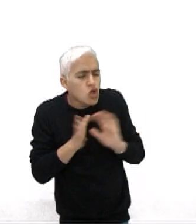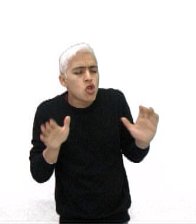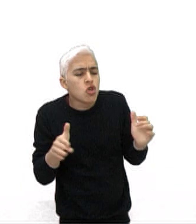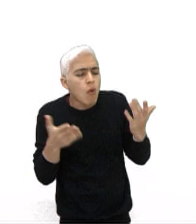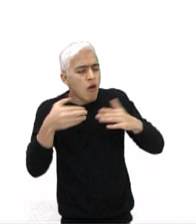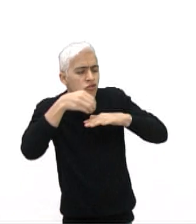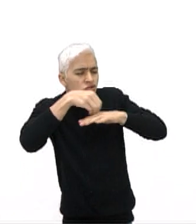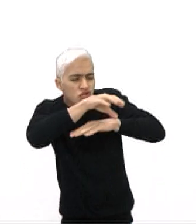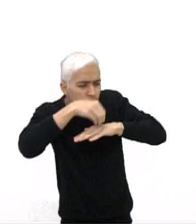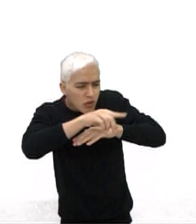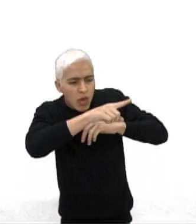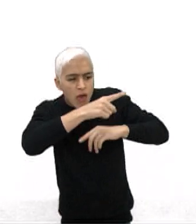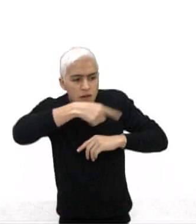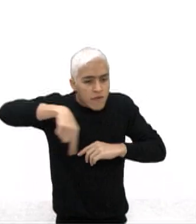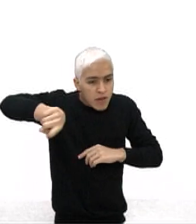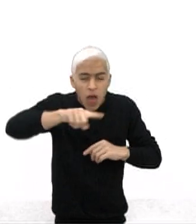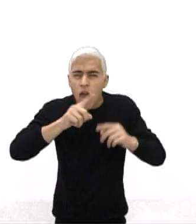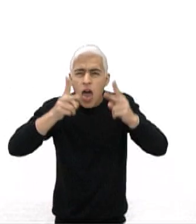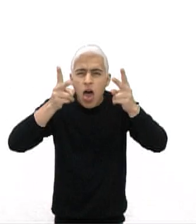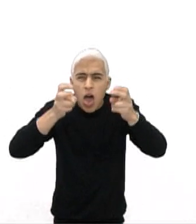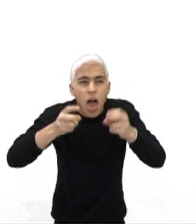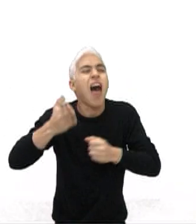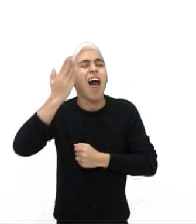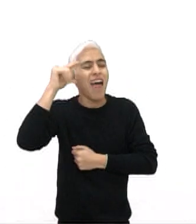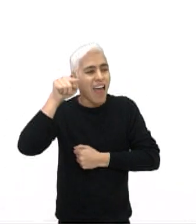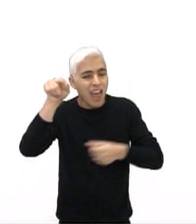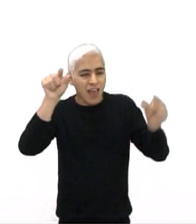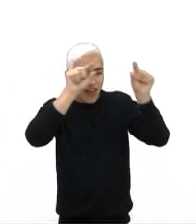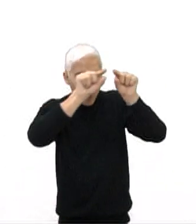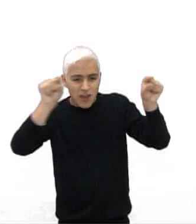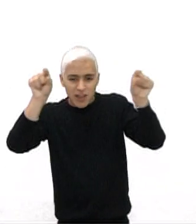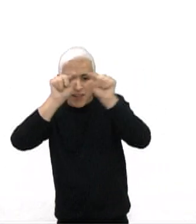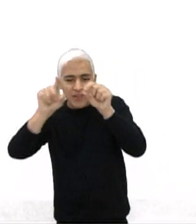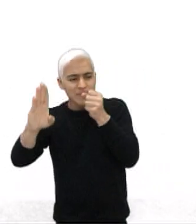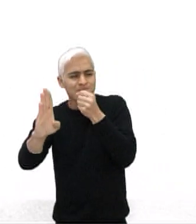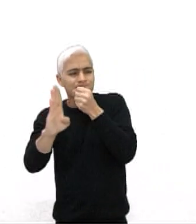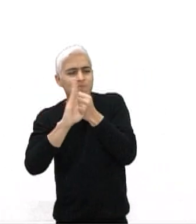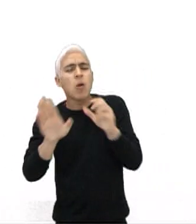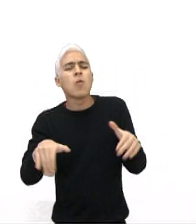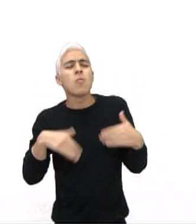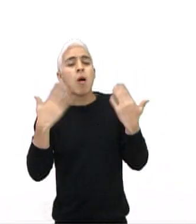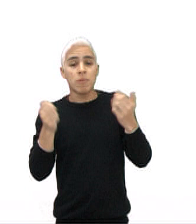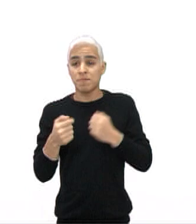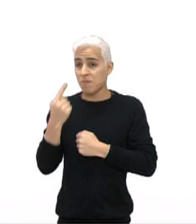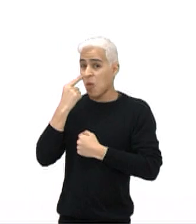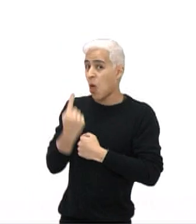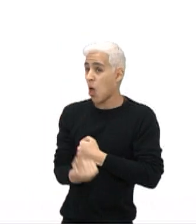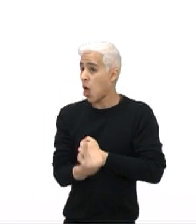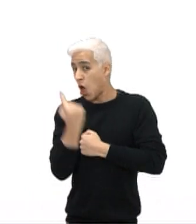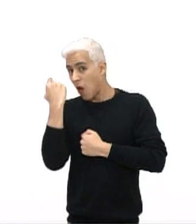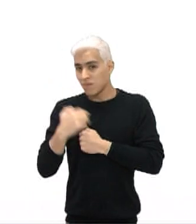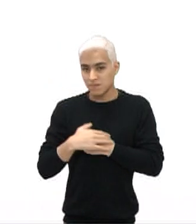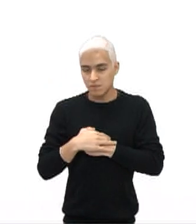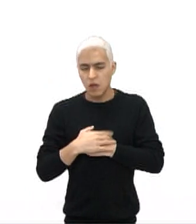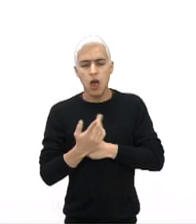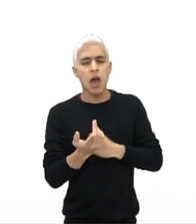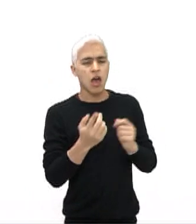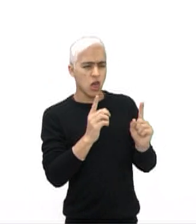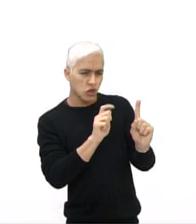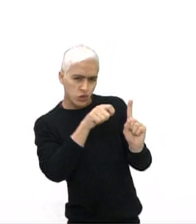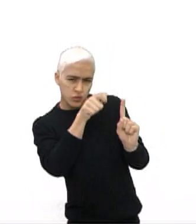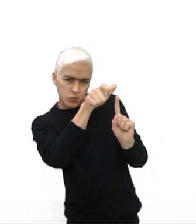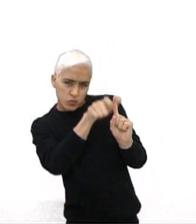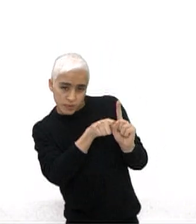para reconhecermos as orações subordinadas substantivas? Tenho aqui, já aprendemos as